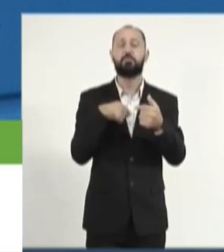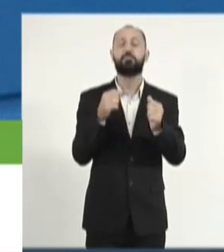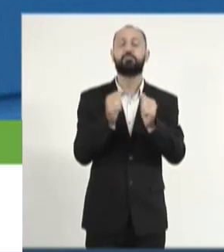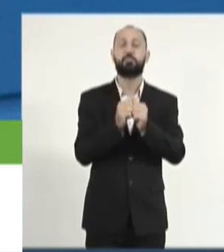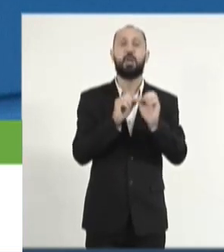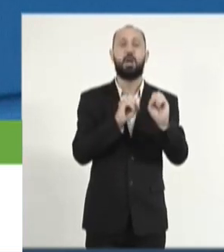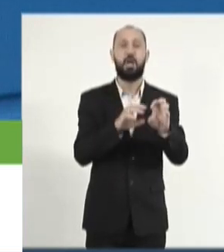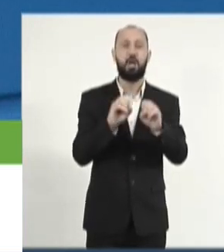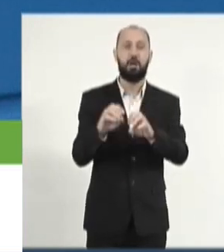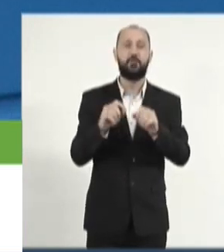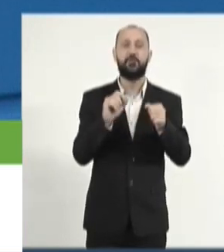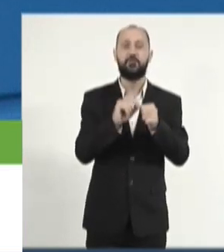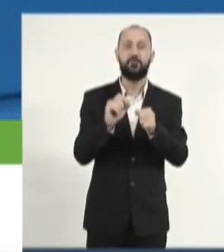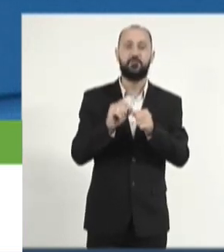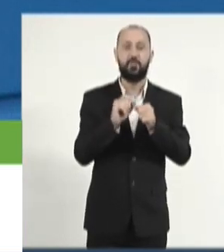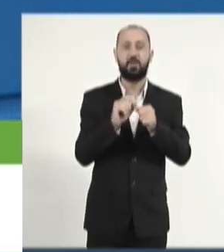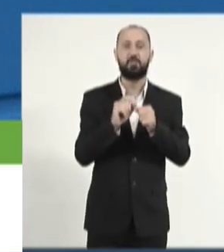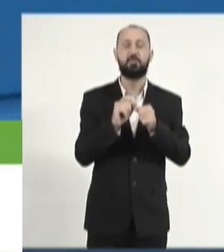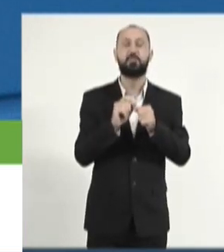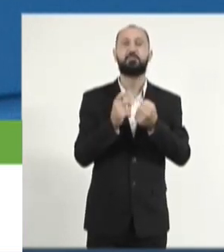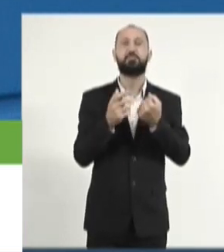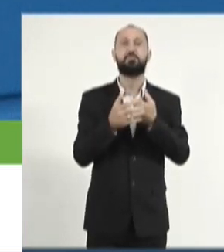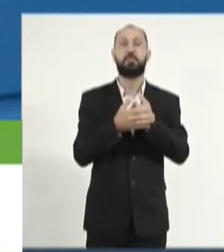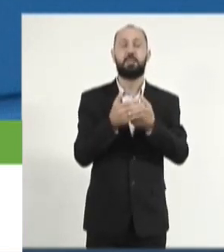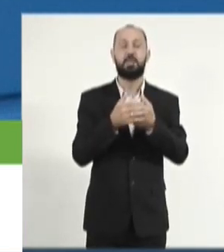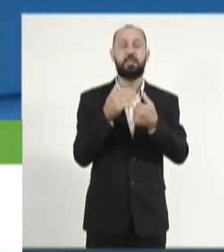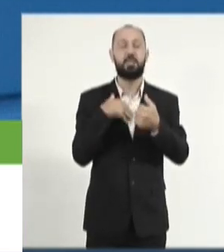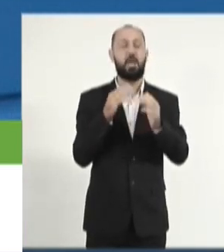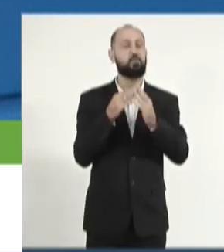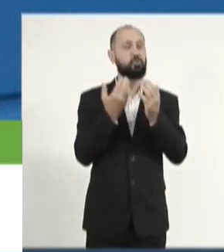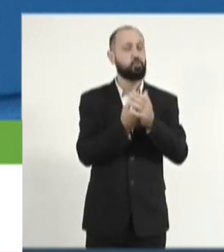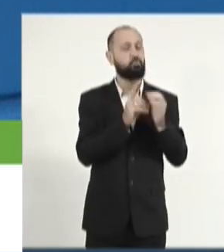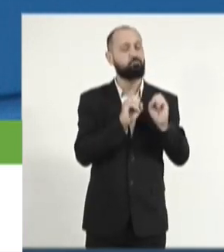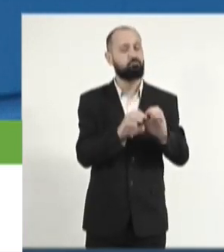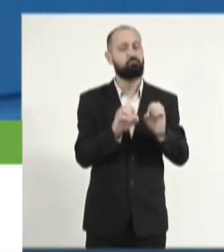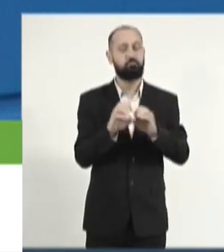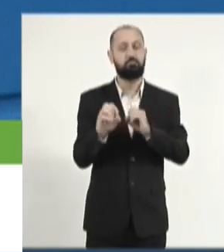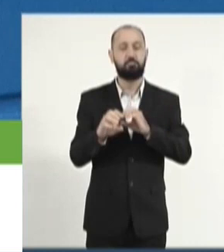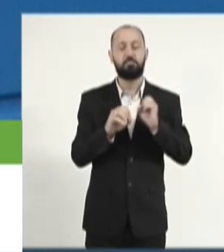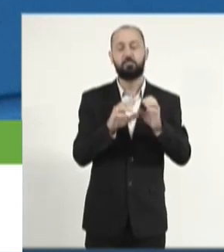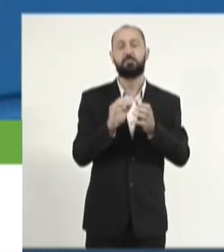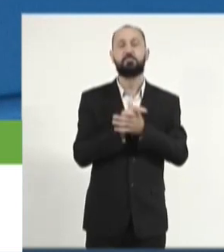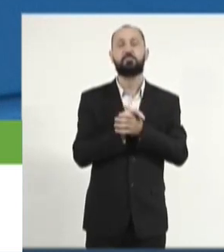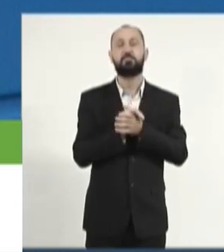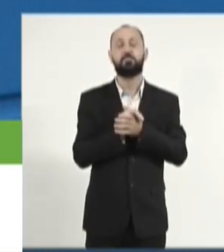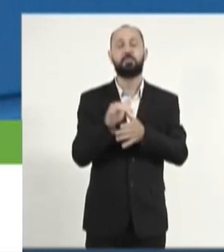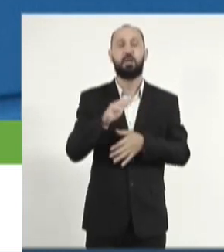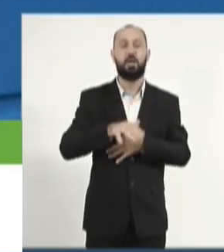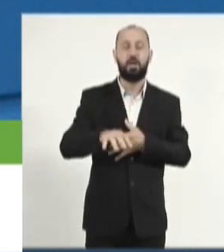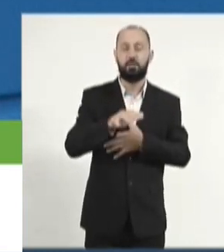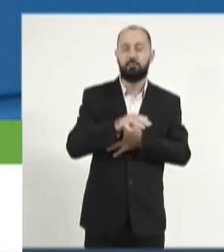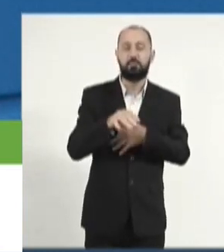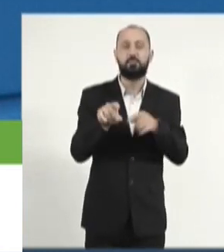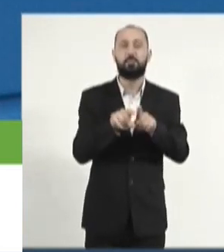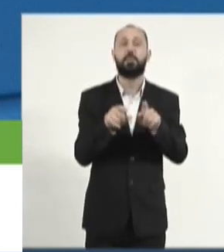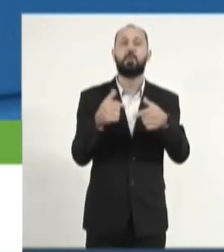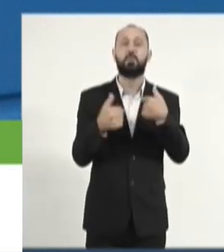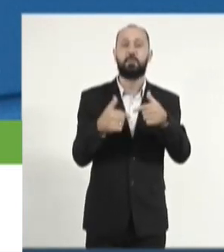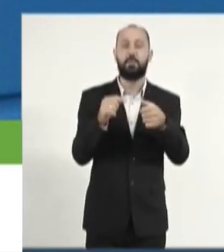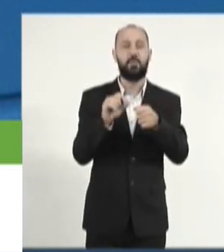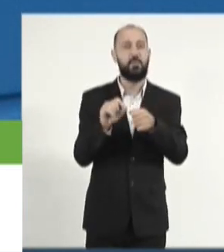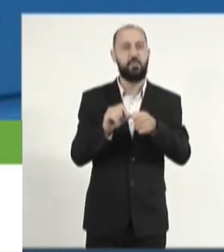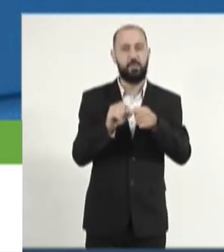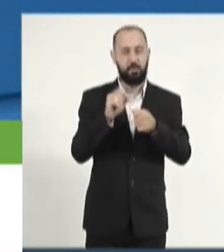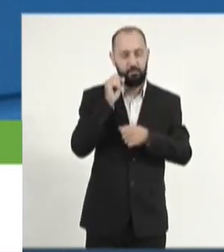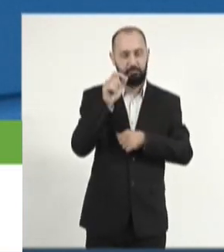acesso à educação e promover a oferta de escolarização adequada às especificidades territoriais e ao trabalho